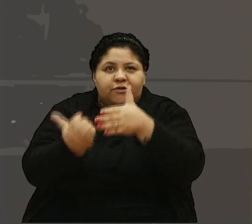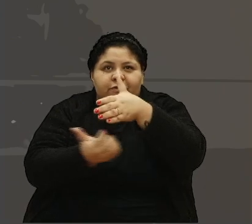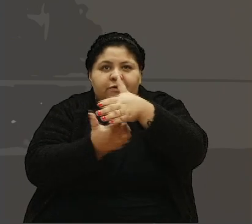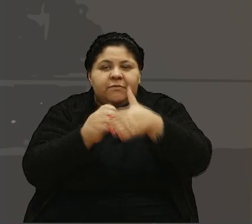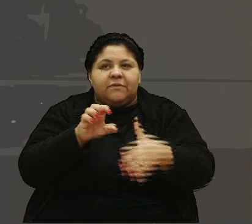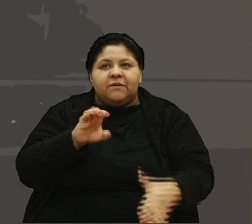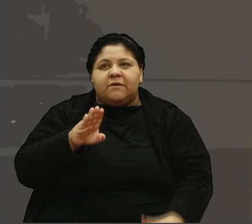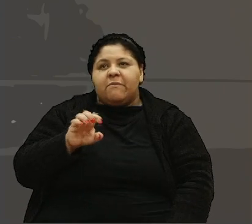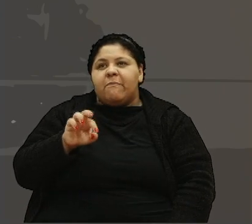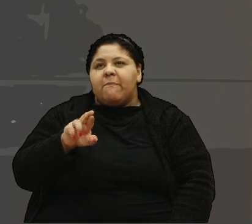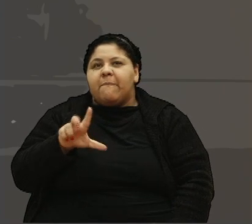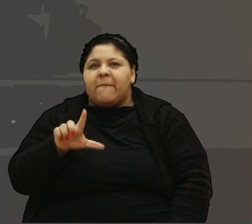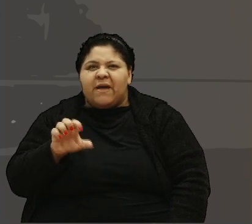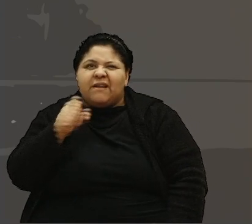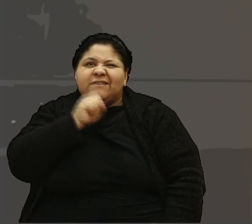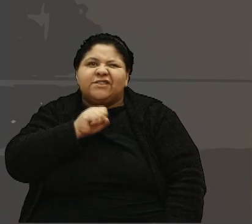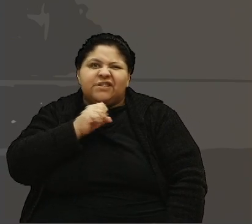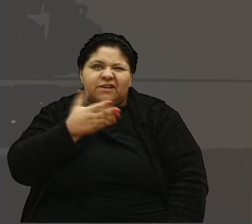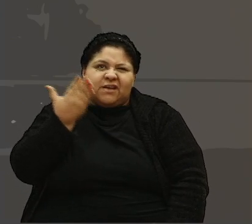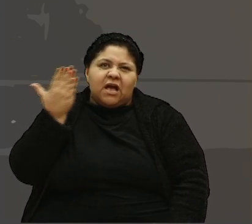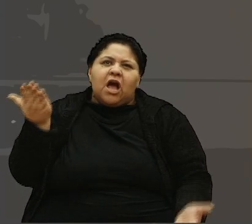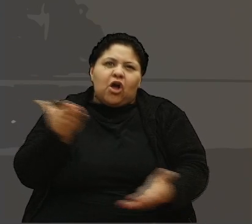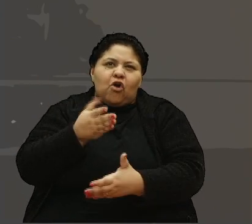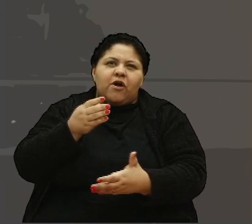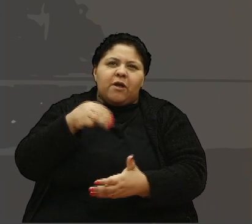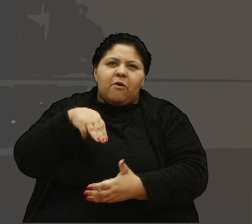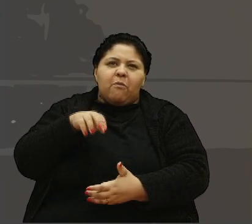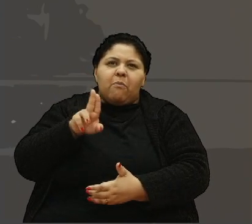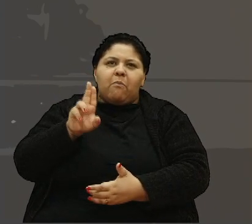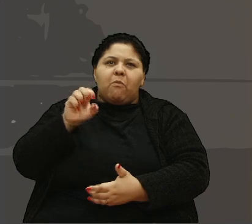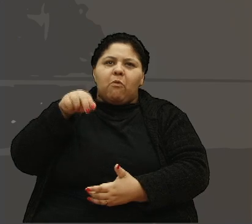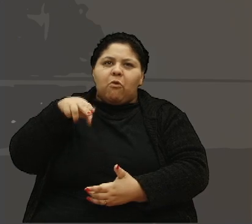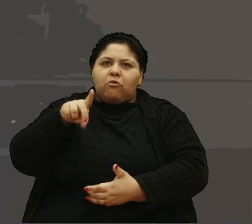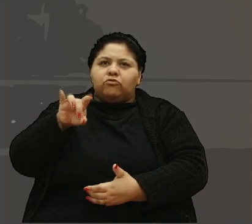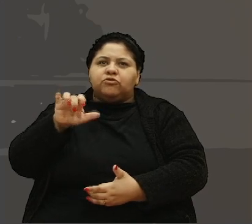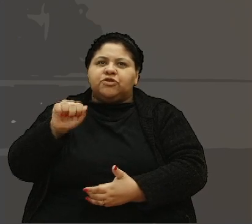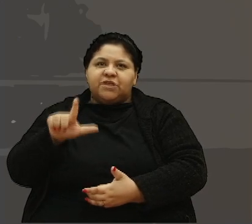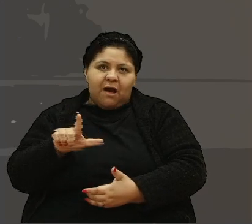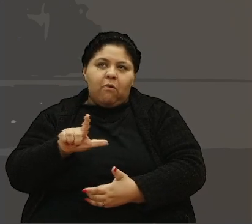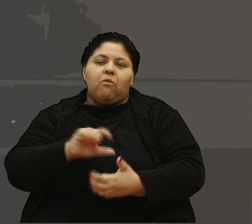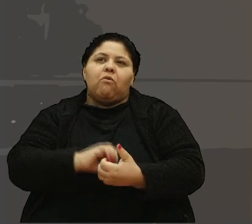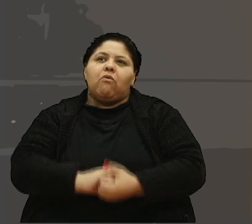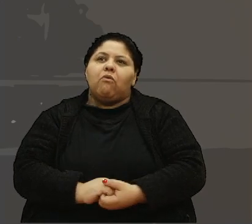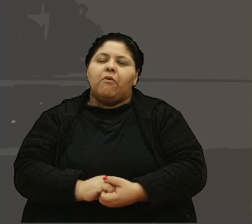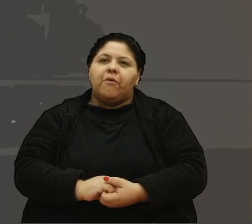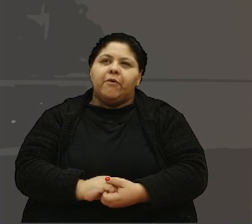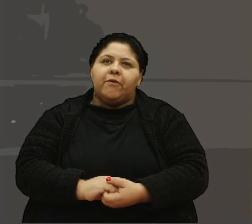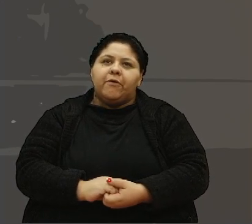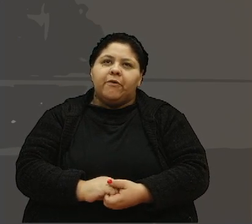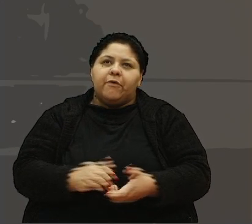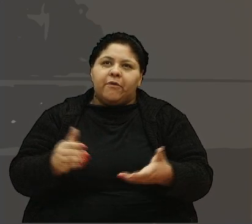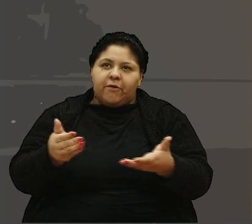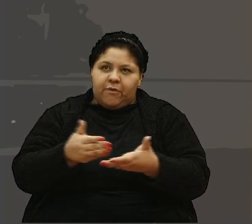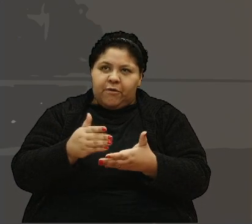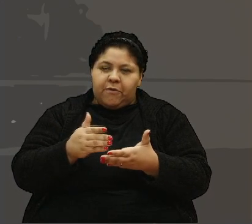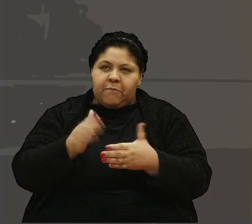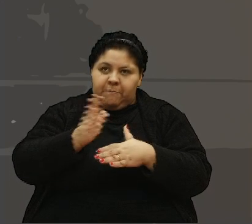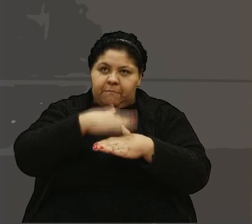Eberle, né, antigamente, agora a Mundial, né, que é estabelecida lá naquele local. Vamos para mais uma